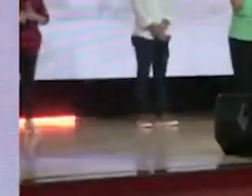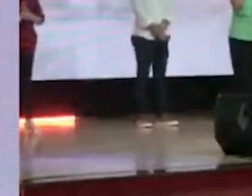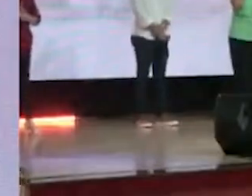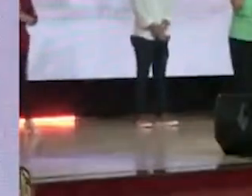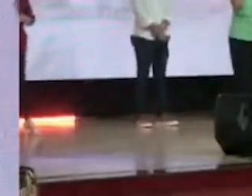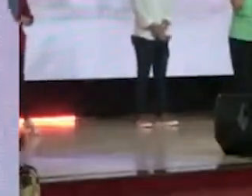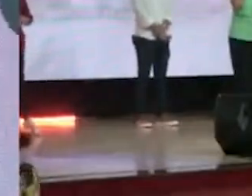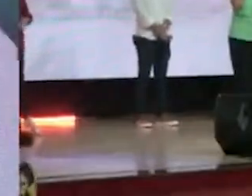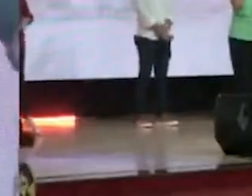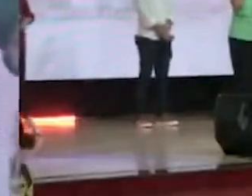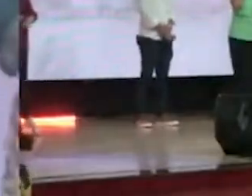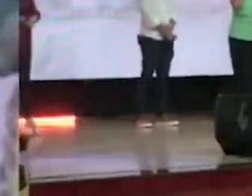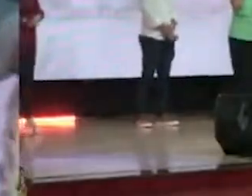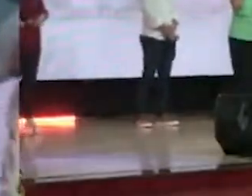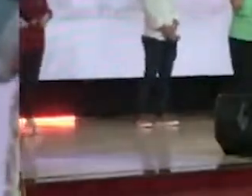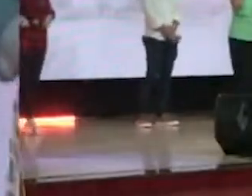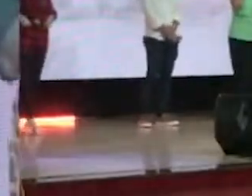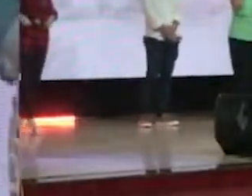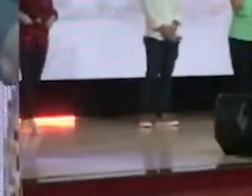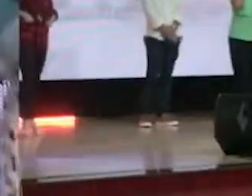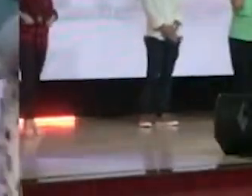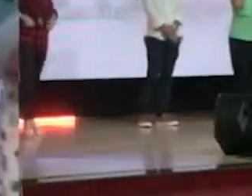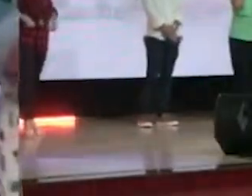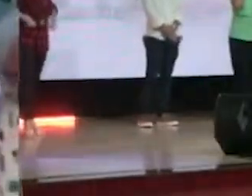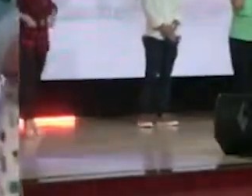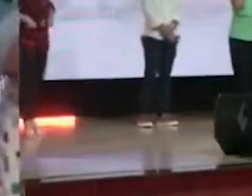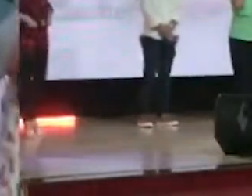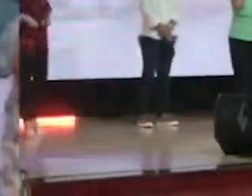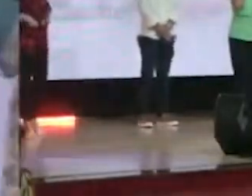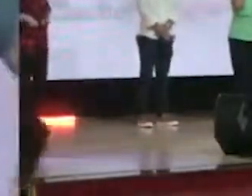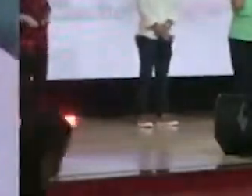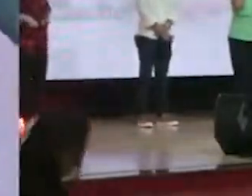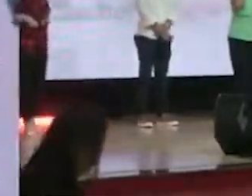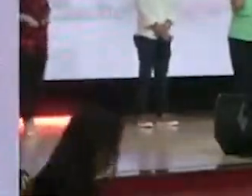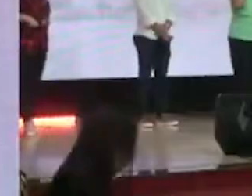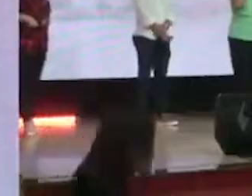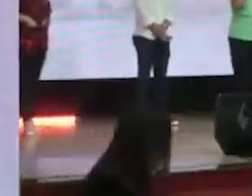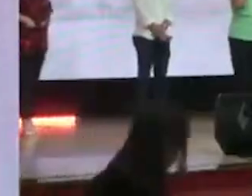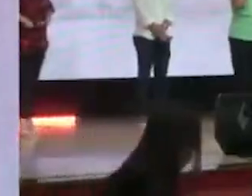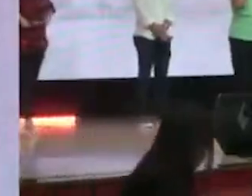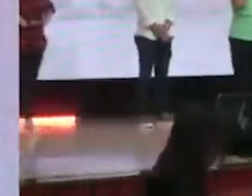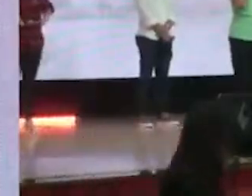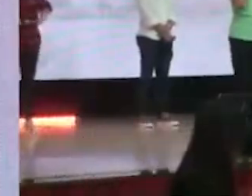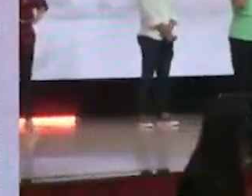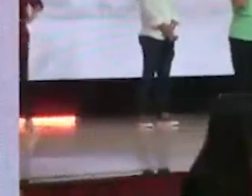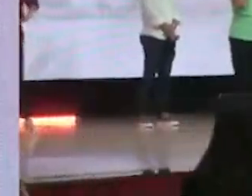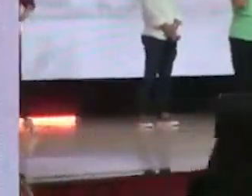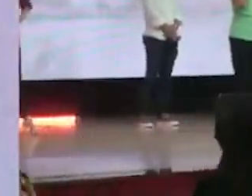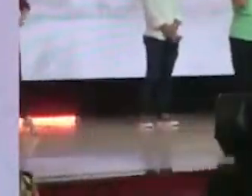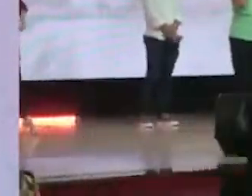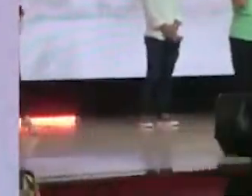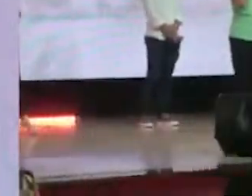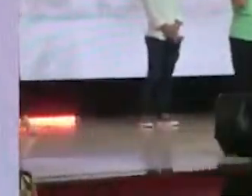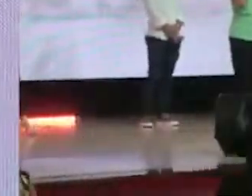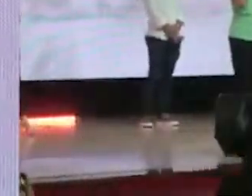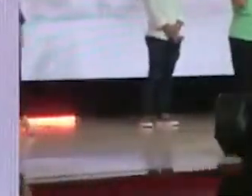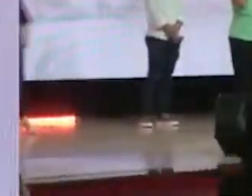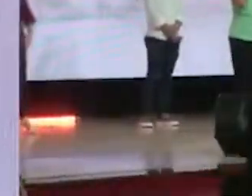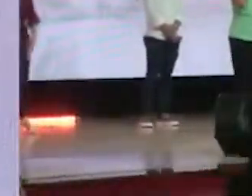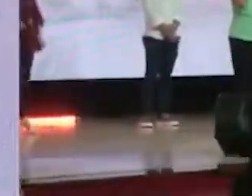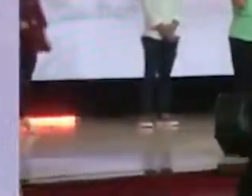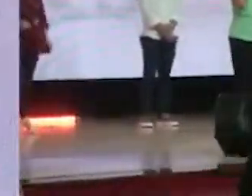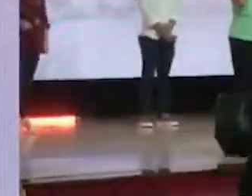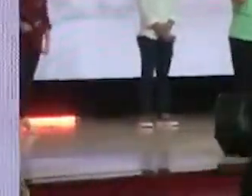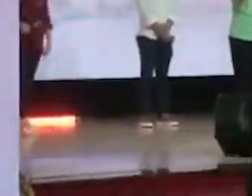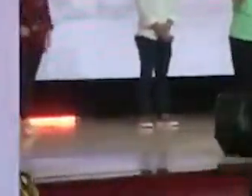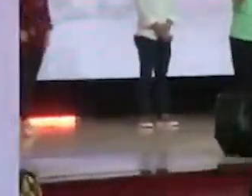gravidez de gestação venha venha saia do teu lugar venha nós vamos orar pelas mães vamos